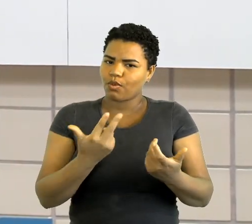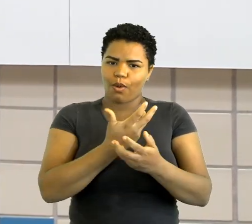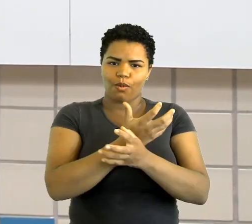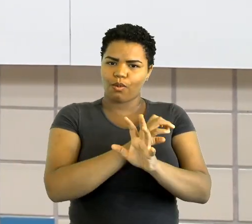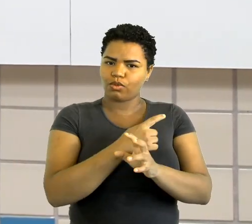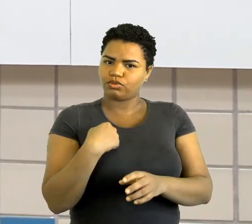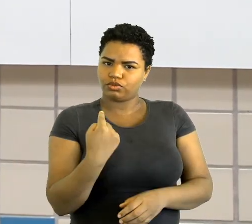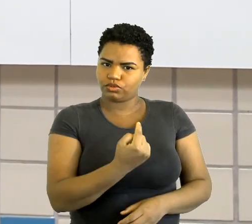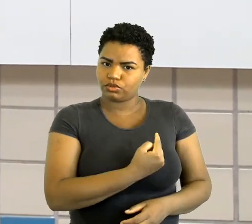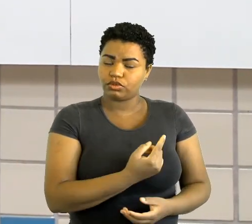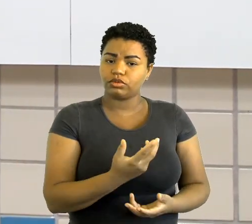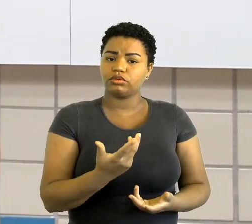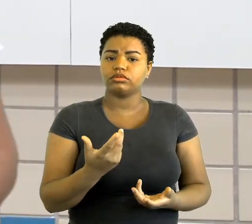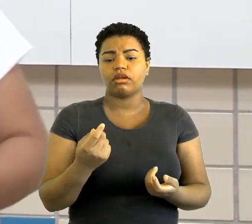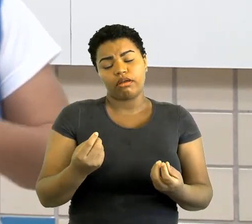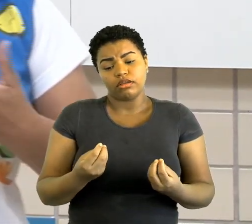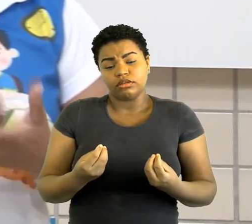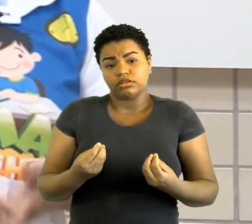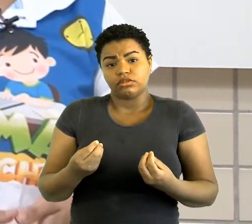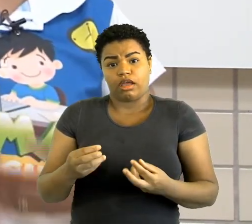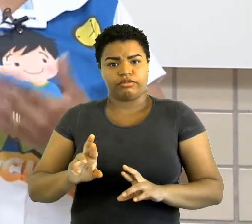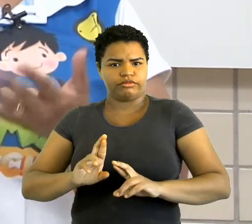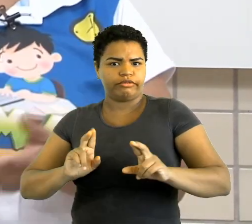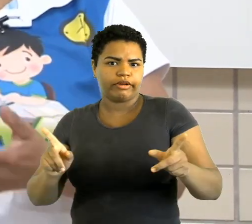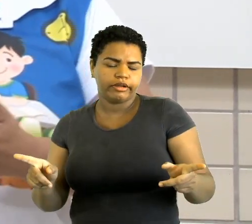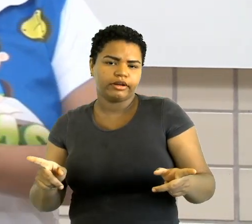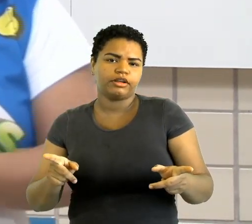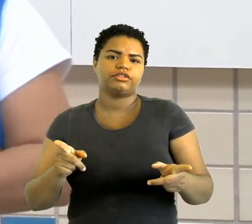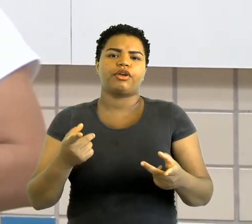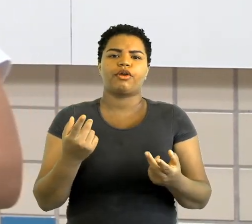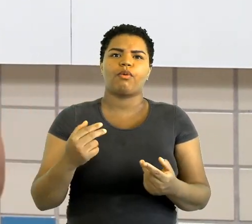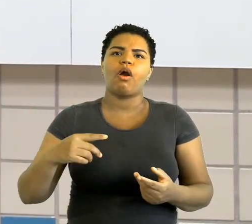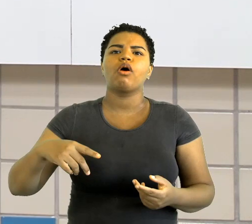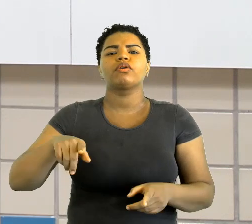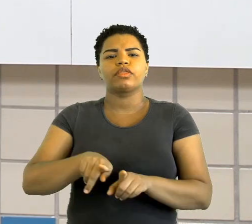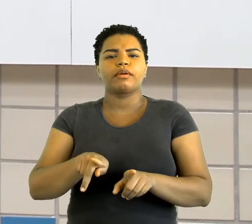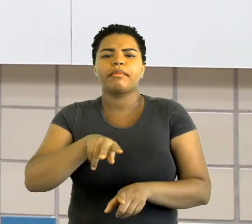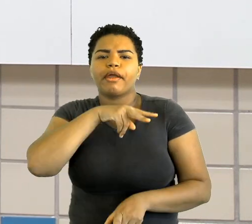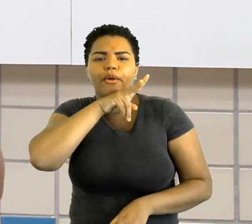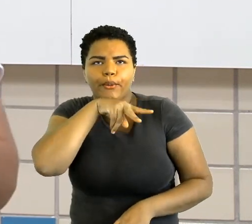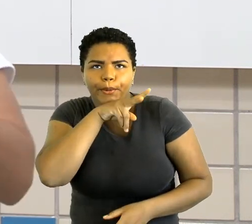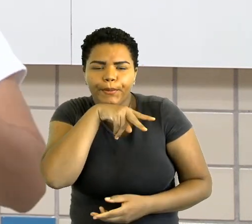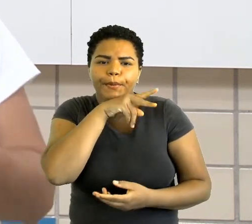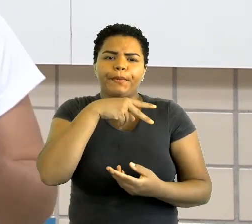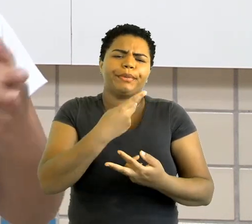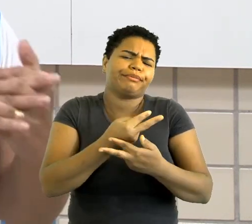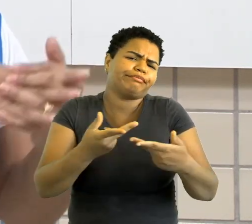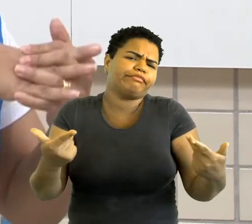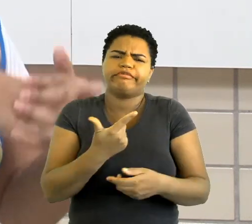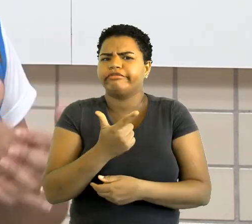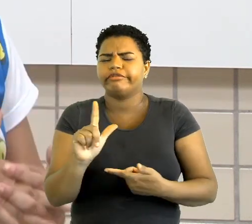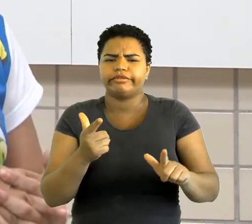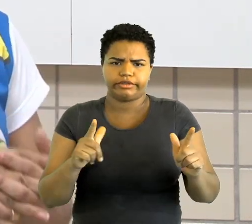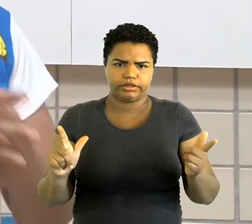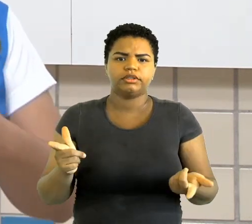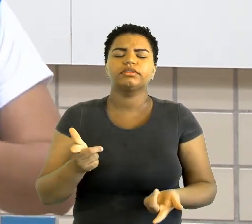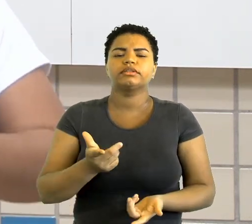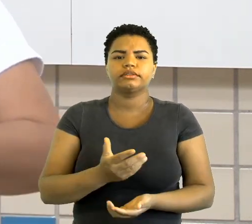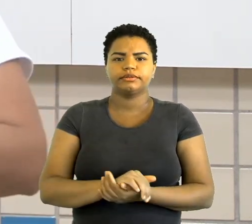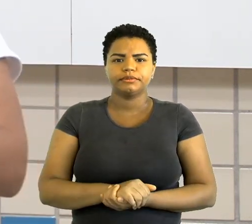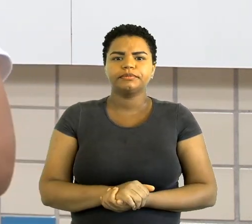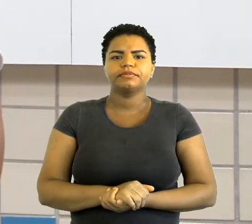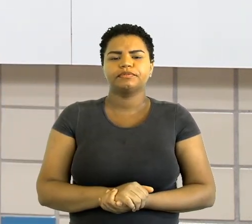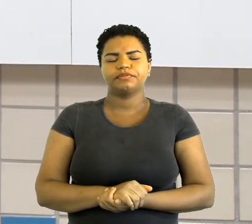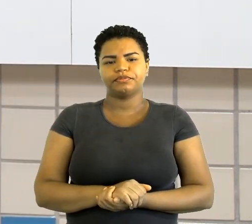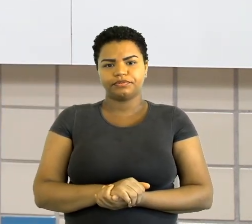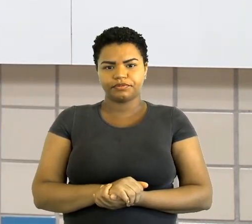o sistema muscular, tanto dela, como da cobra, como de diversos outros tipos de animais também. Não podemos dar exemplo da cobra, porque a